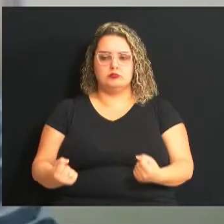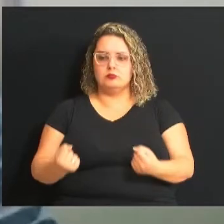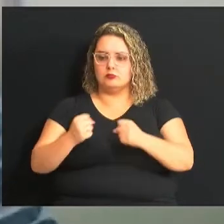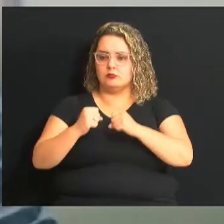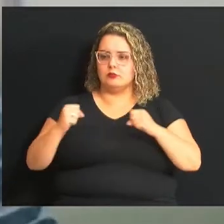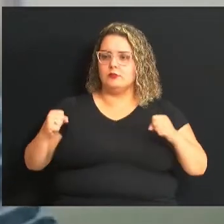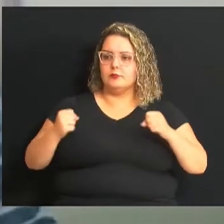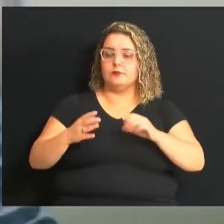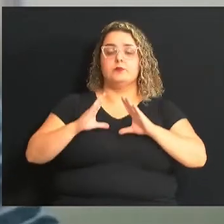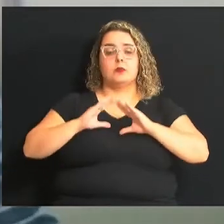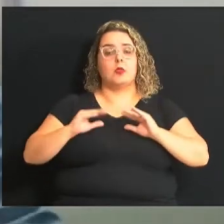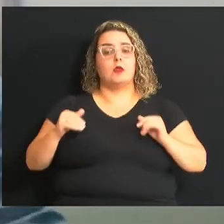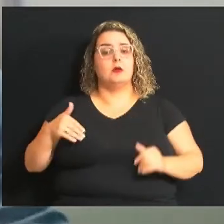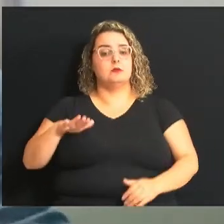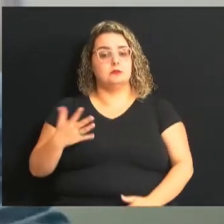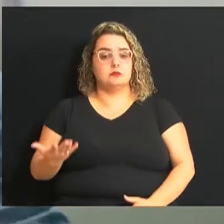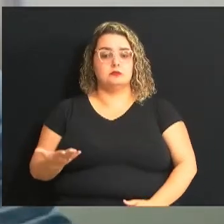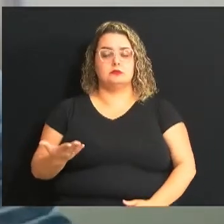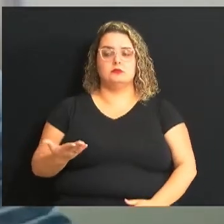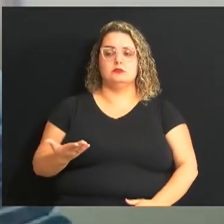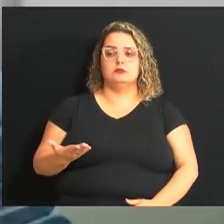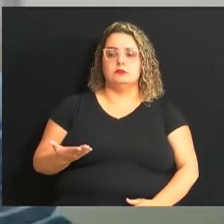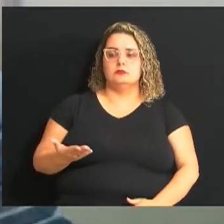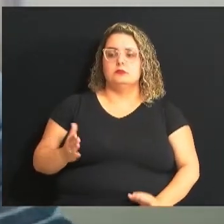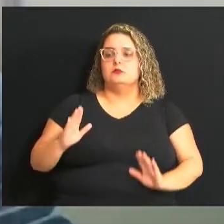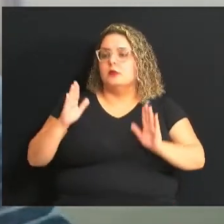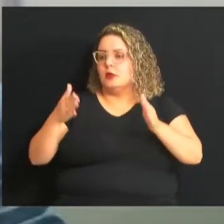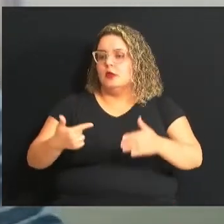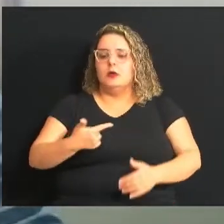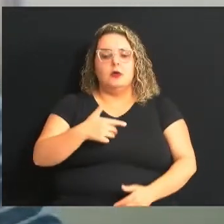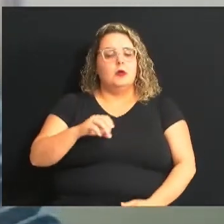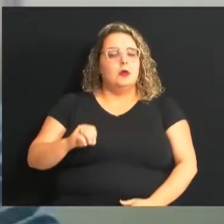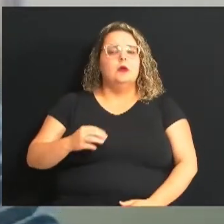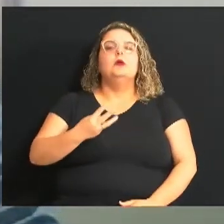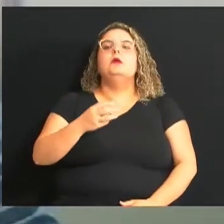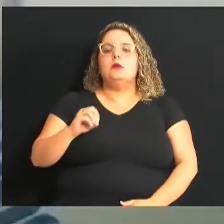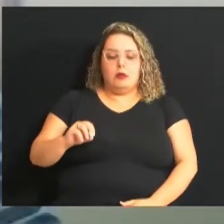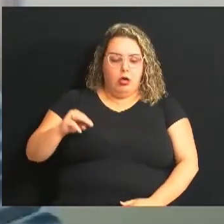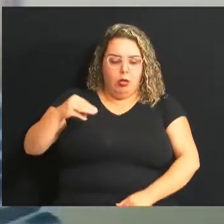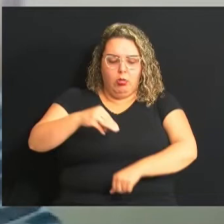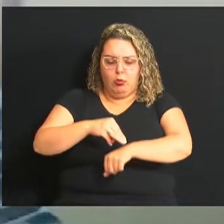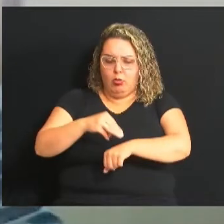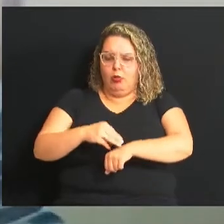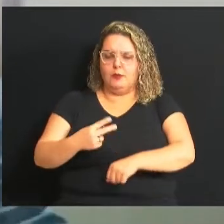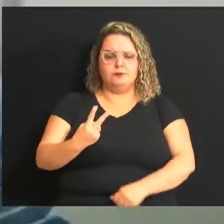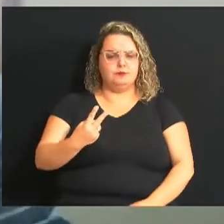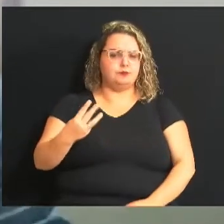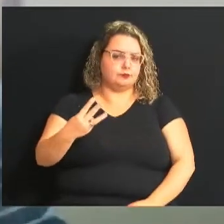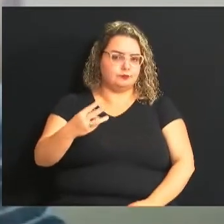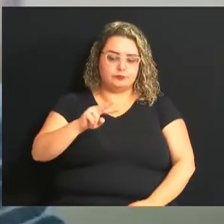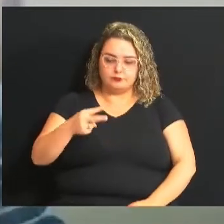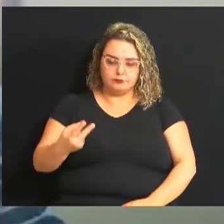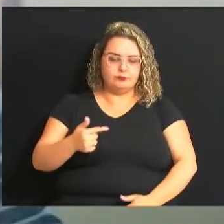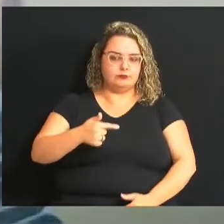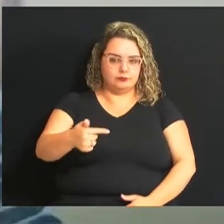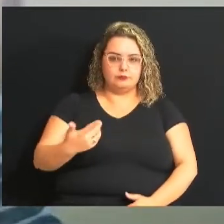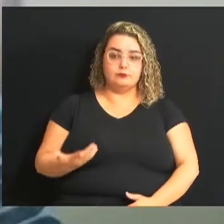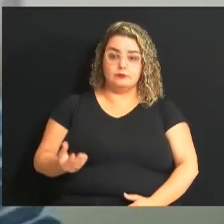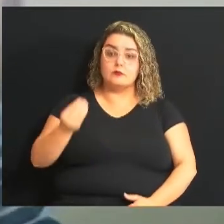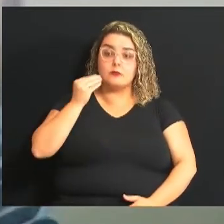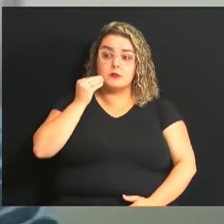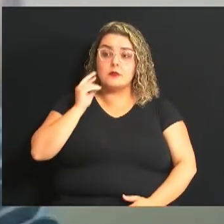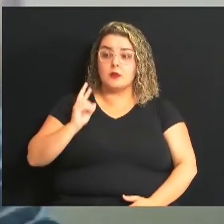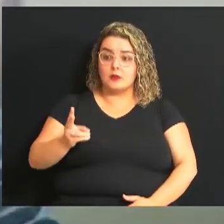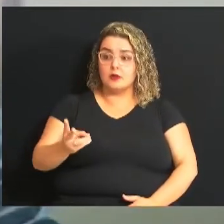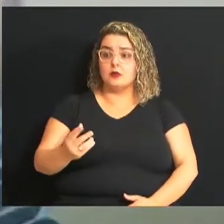mais confortável praticá-la, dedicar 20, 30 minutos, 2, 3 vezes por semana e tentar fazer ela com uma intensidade